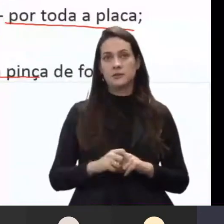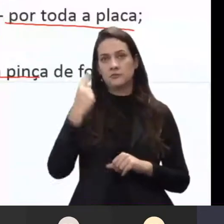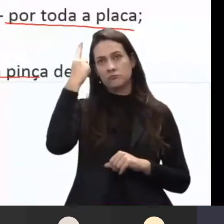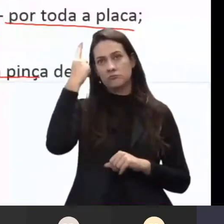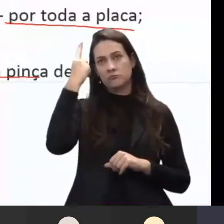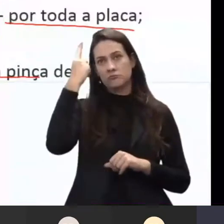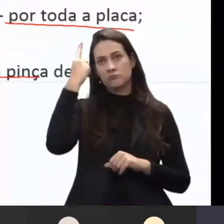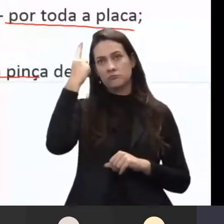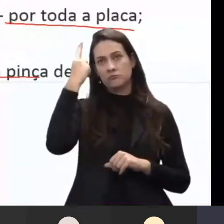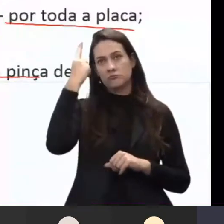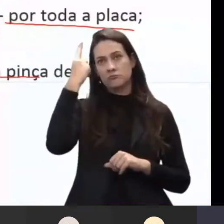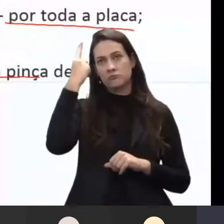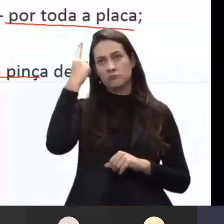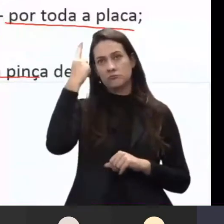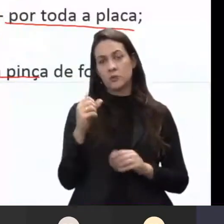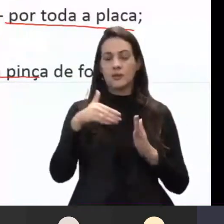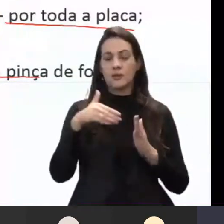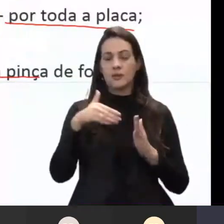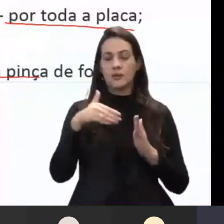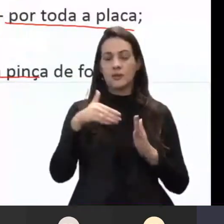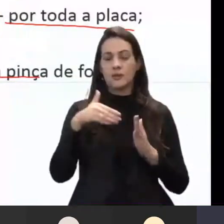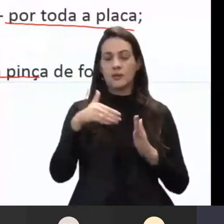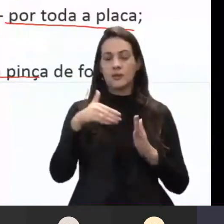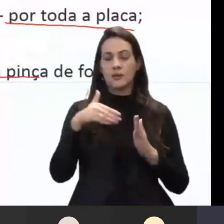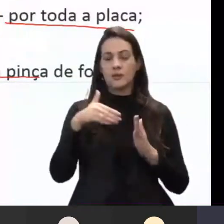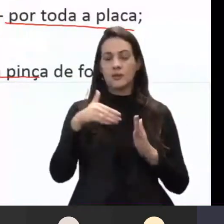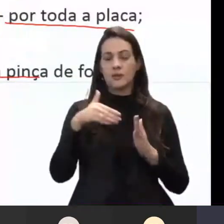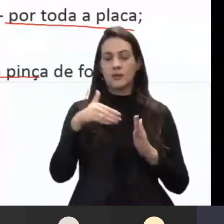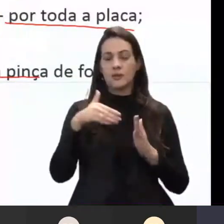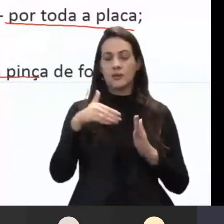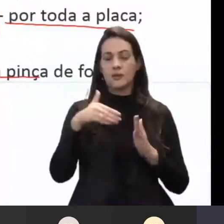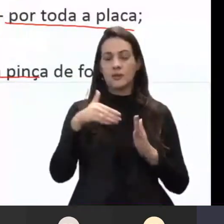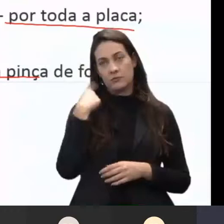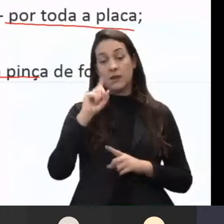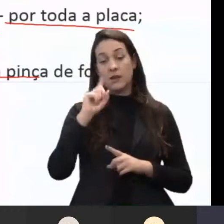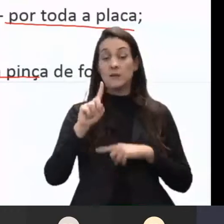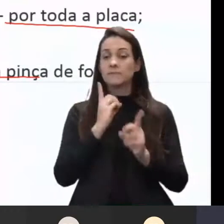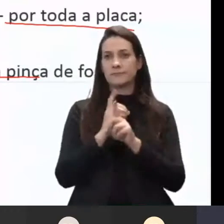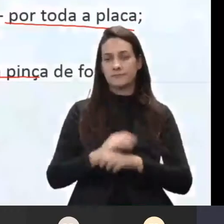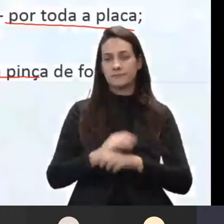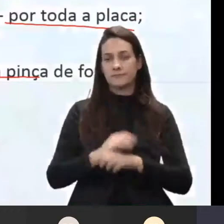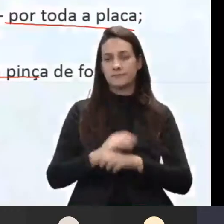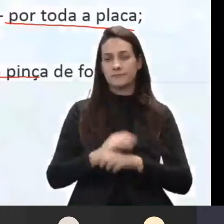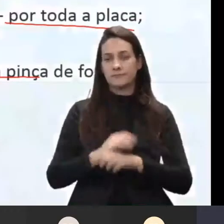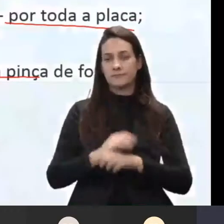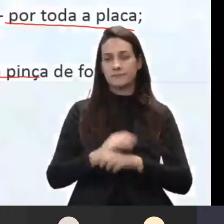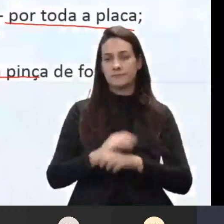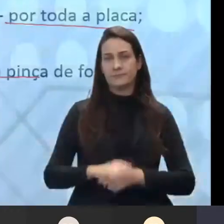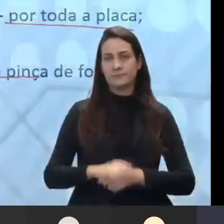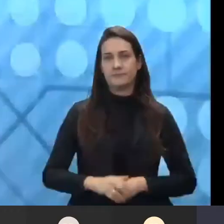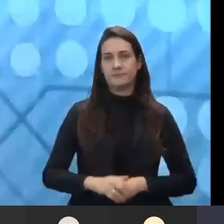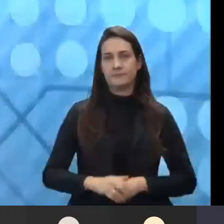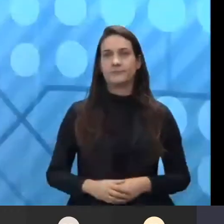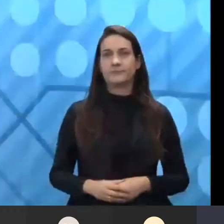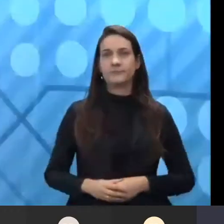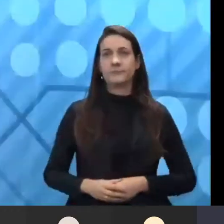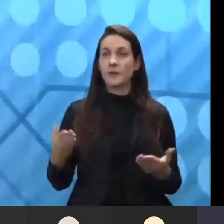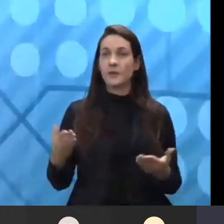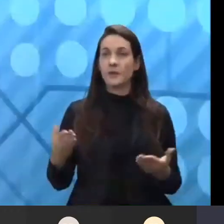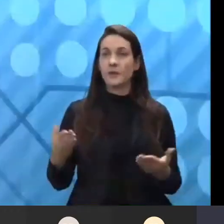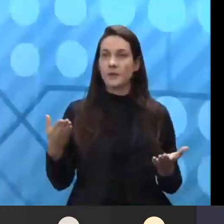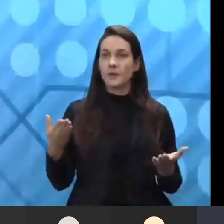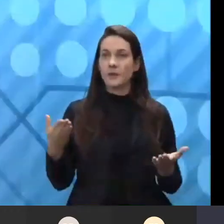vai observar o resultado. Agora, então, nós veremos um vídeo que eu